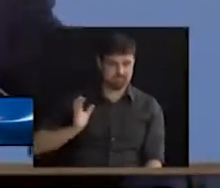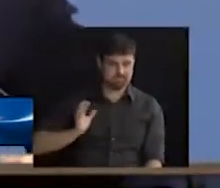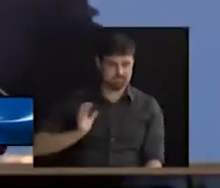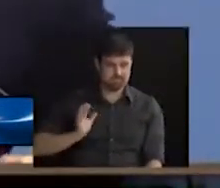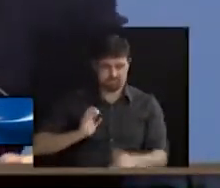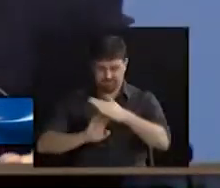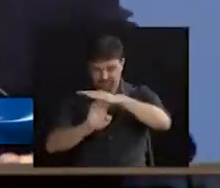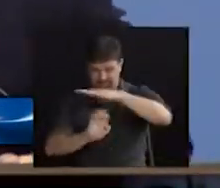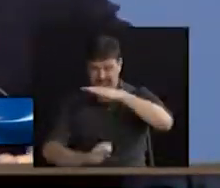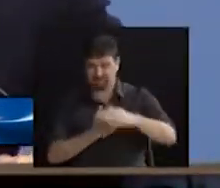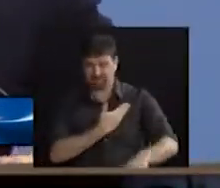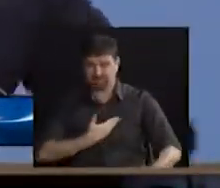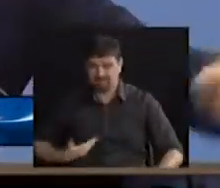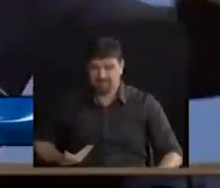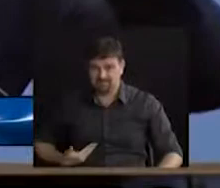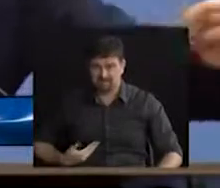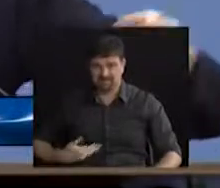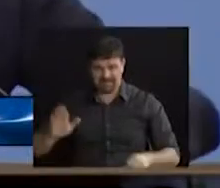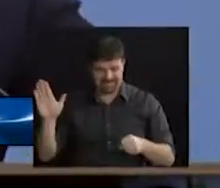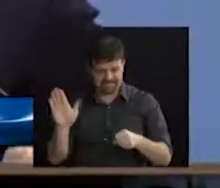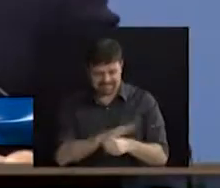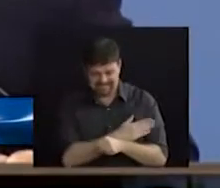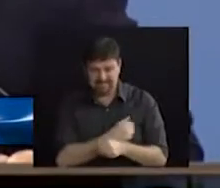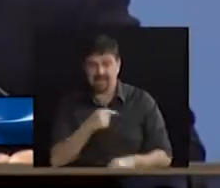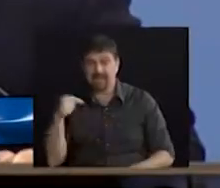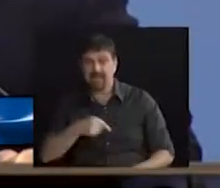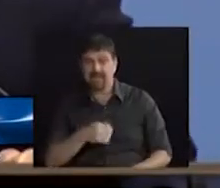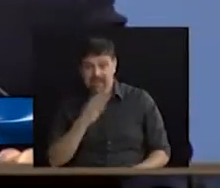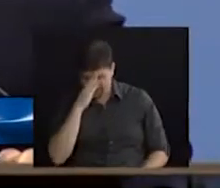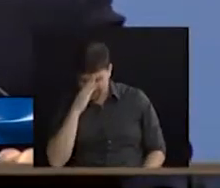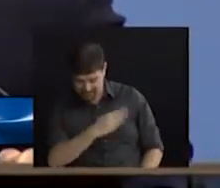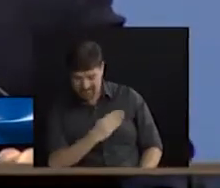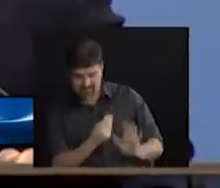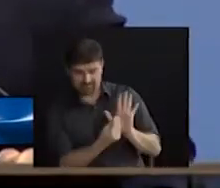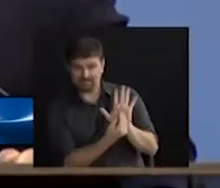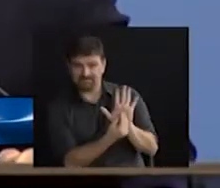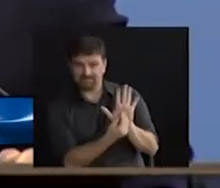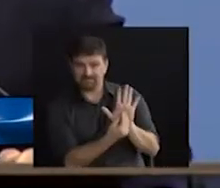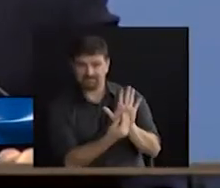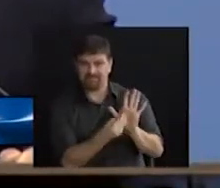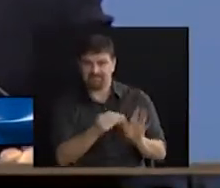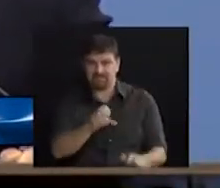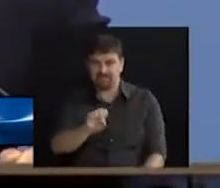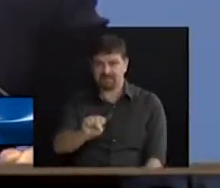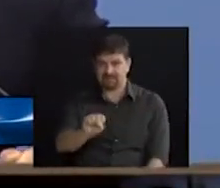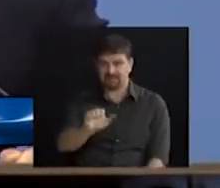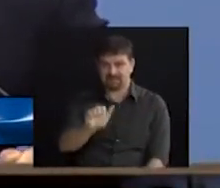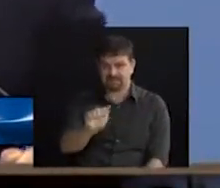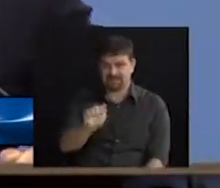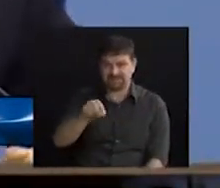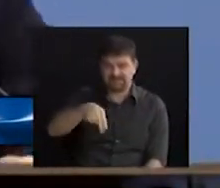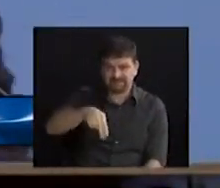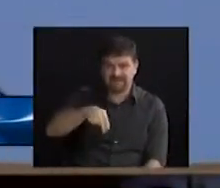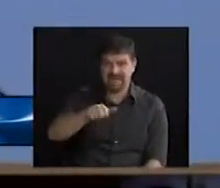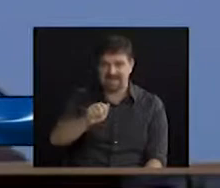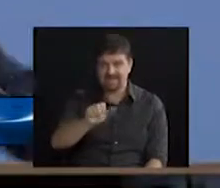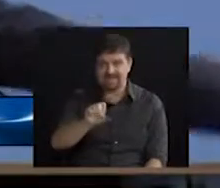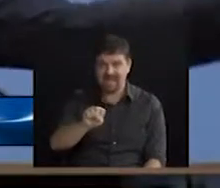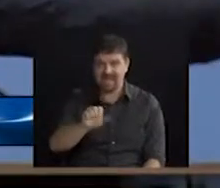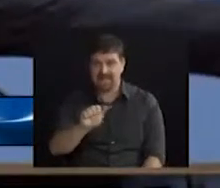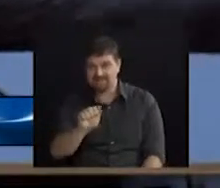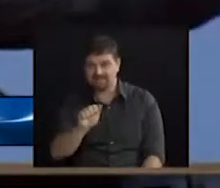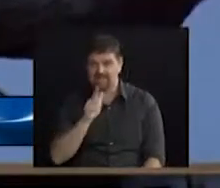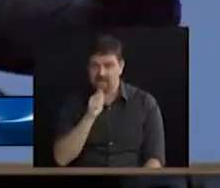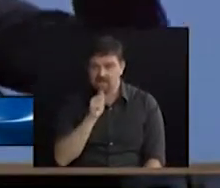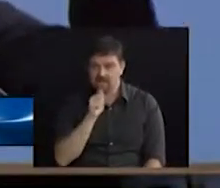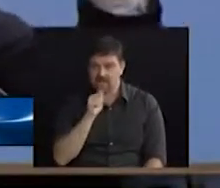empresas públicas inchadas, a Sanasa principalmente, que está passando uma crise financeira seríssima, que